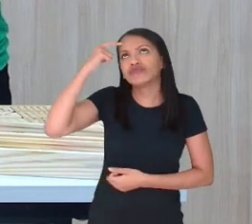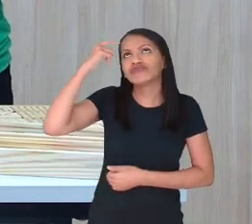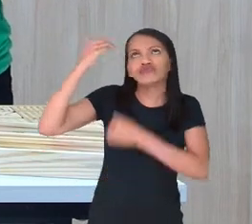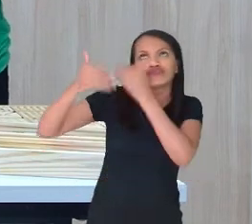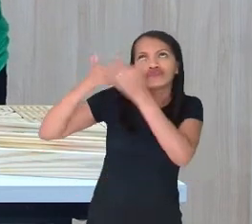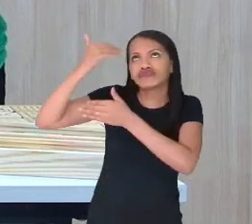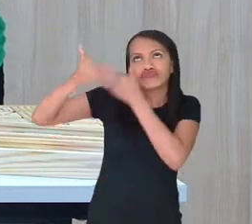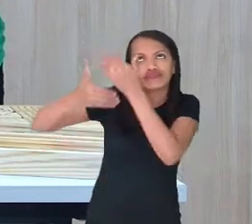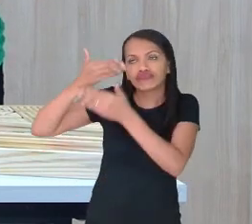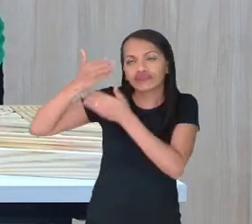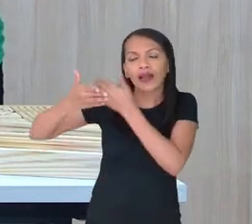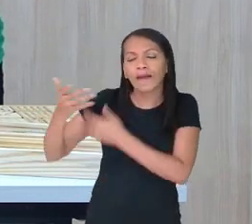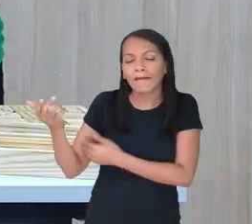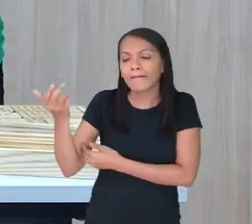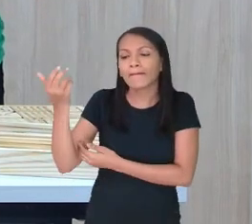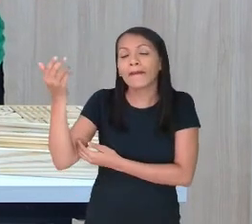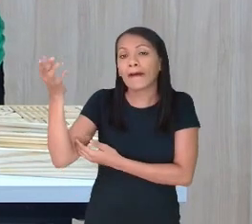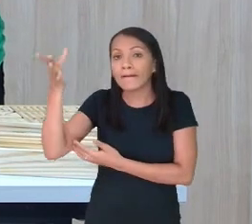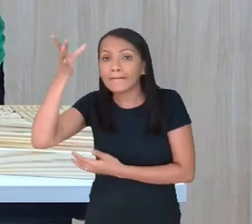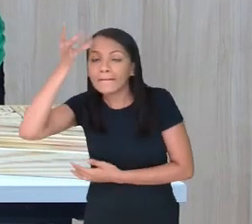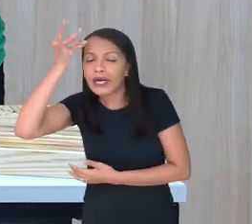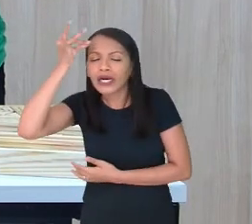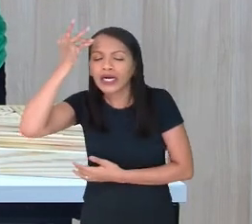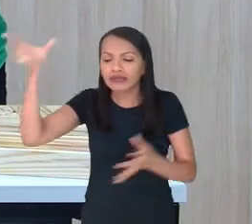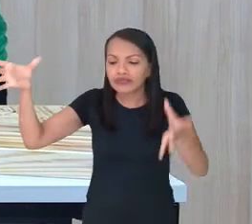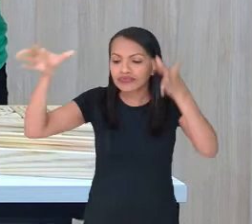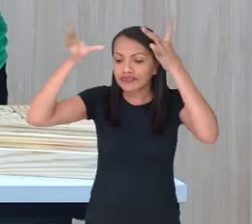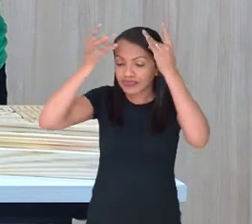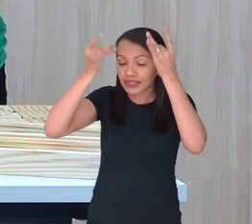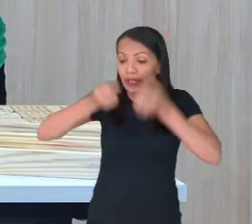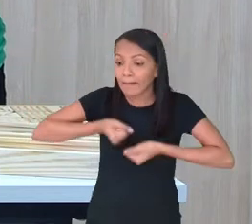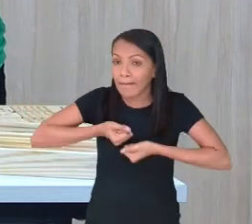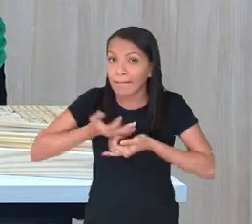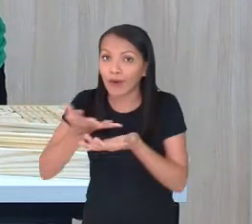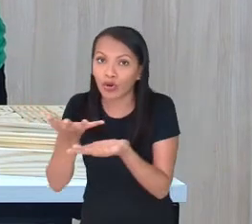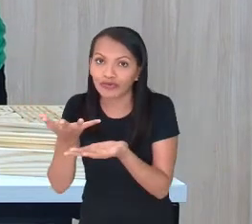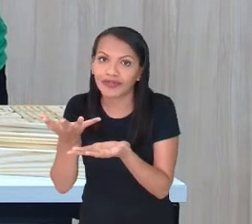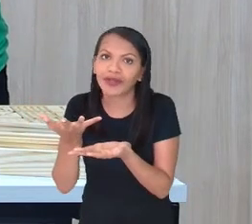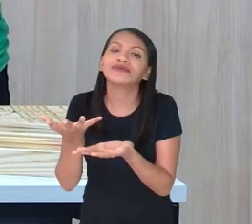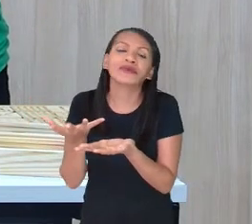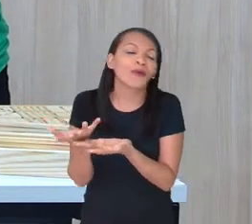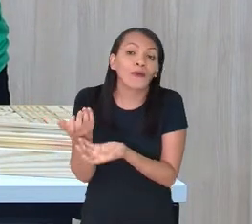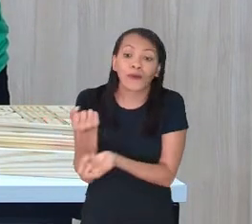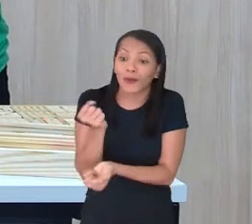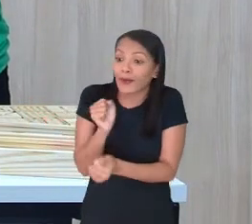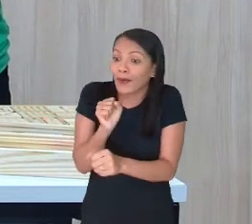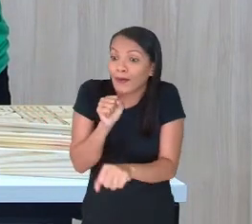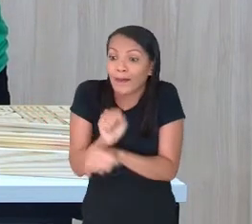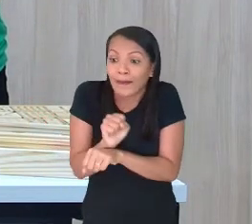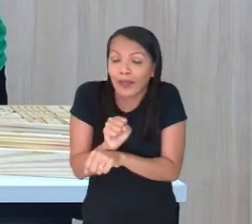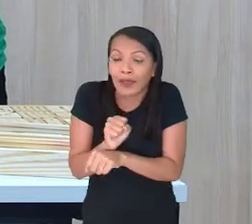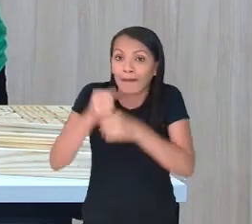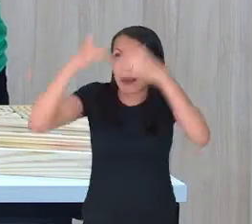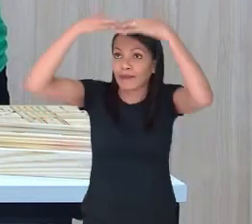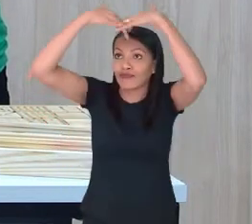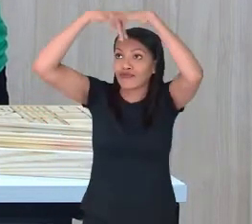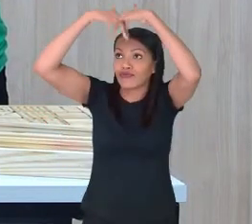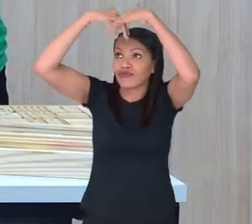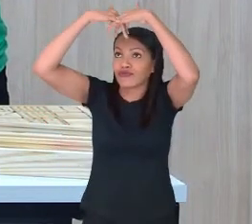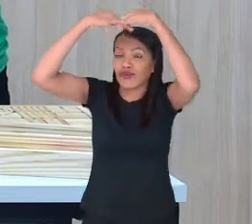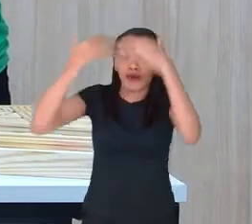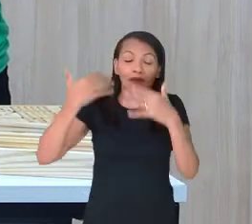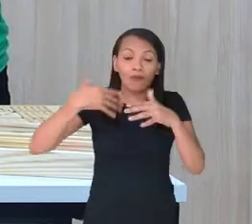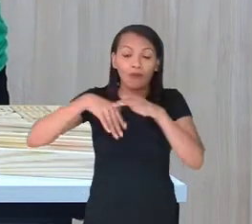vem à mente, ela coloca, ela externaliza. Então, ela nem espera o cérebro ali guardar, fazer